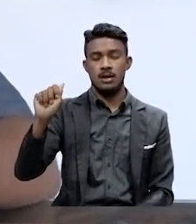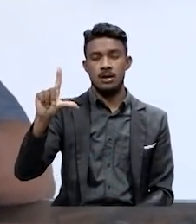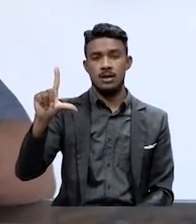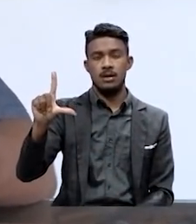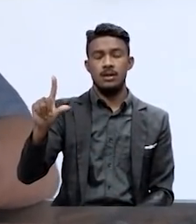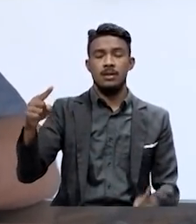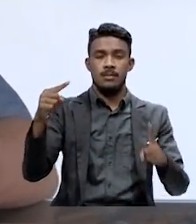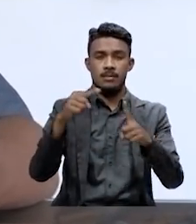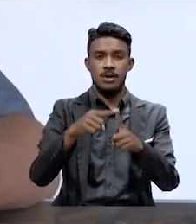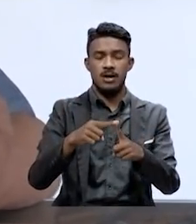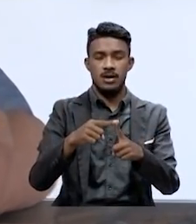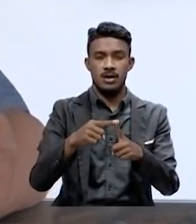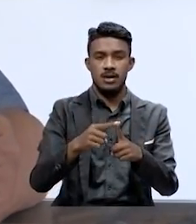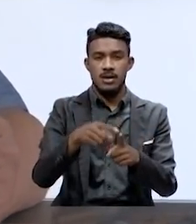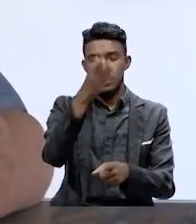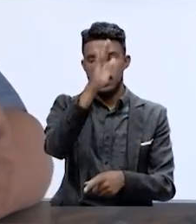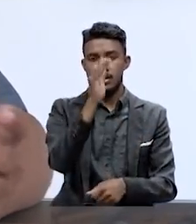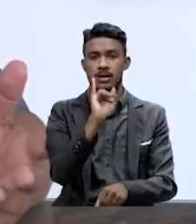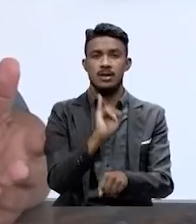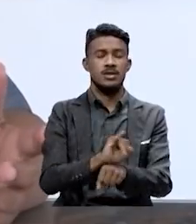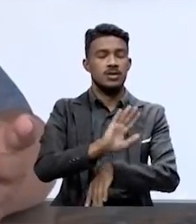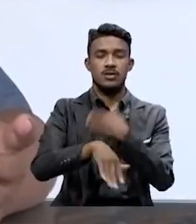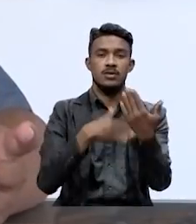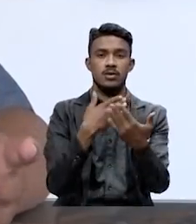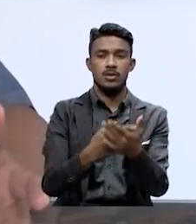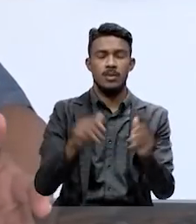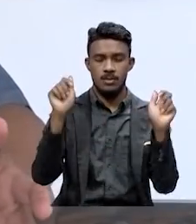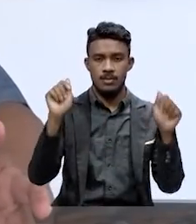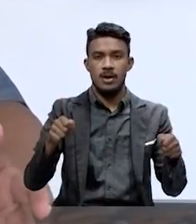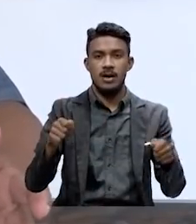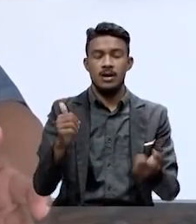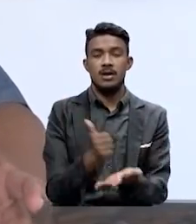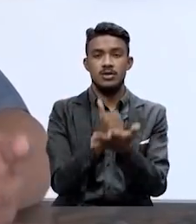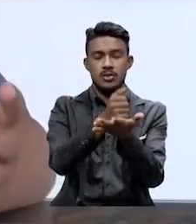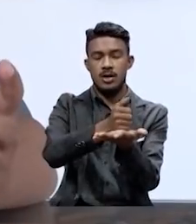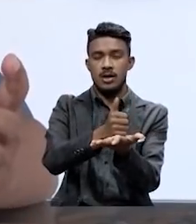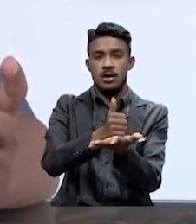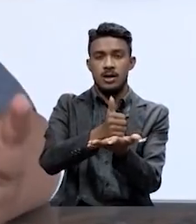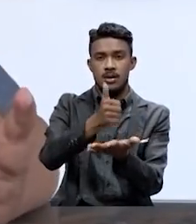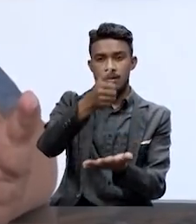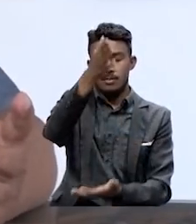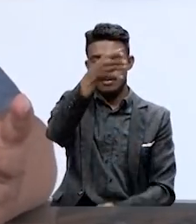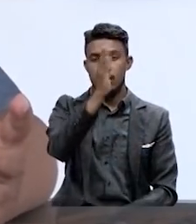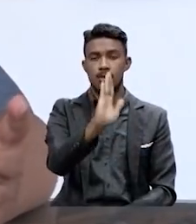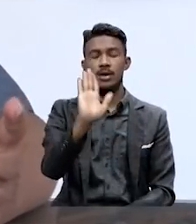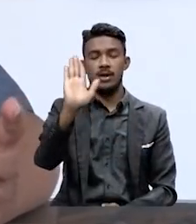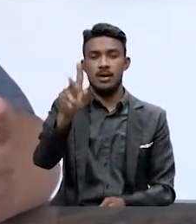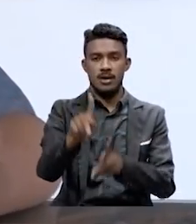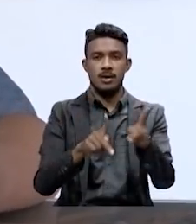ba creda universal atu serbi maroma kenya povo antonia atene